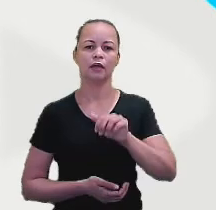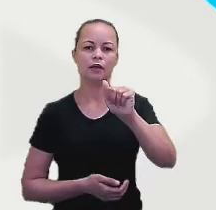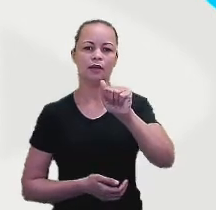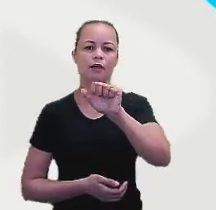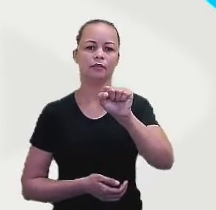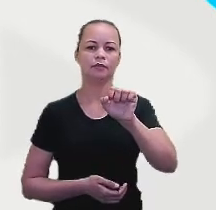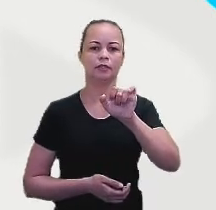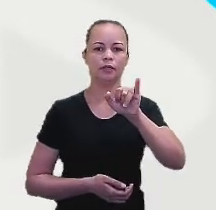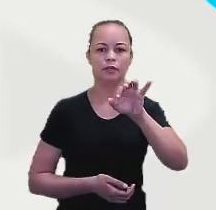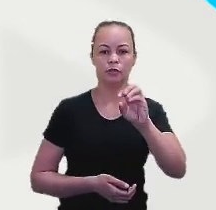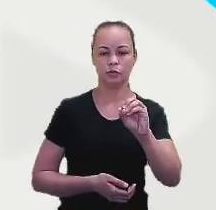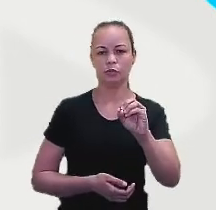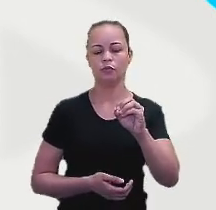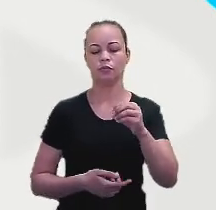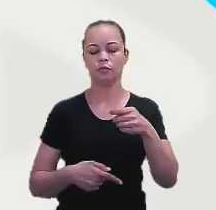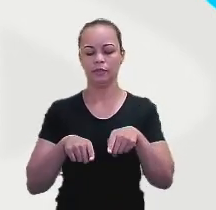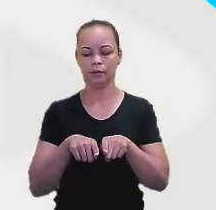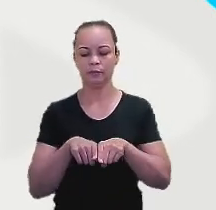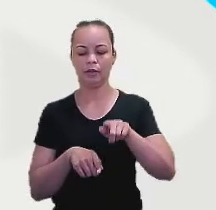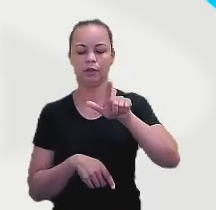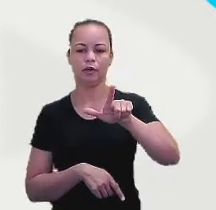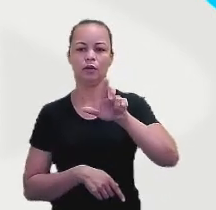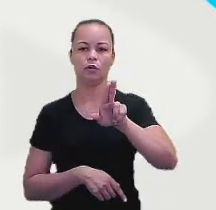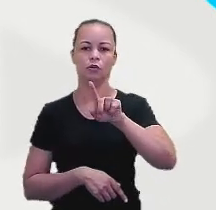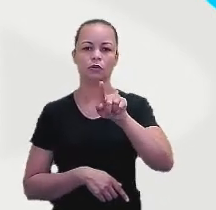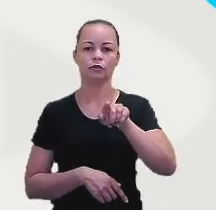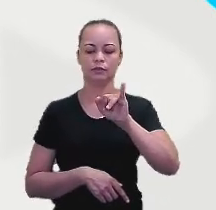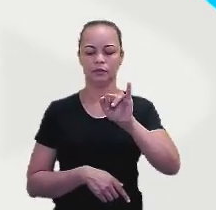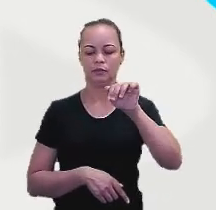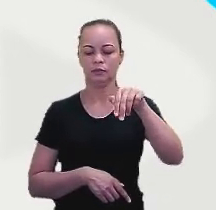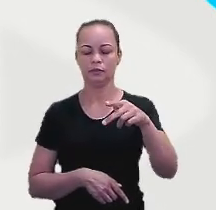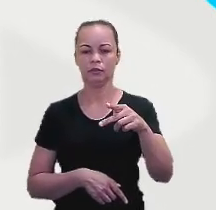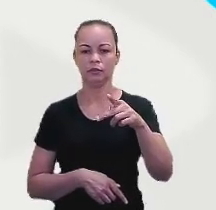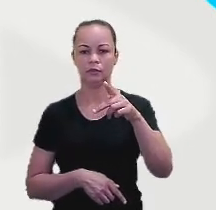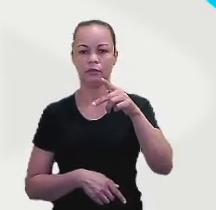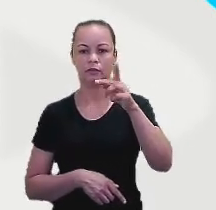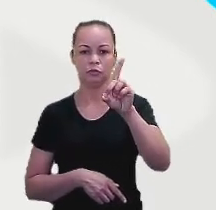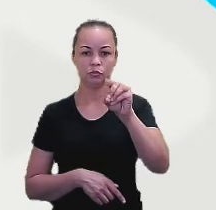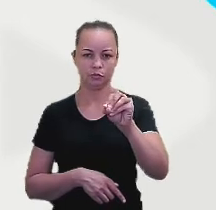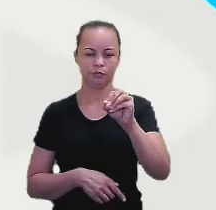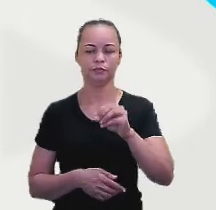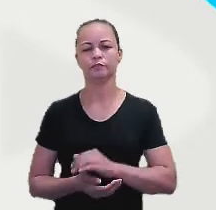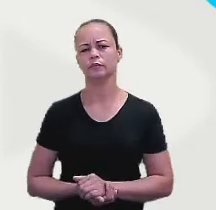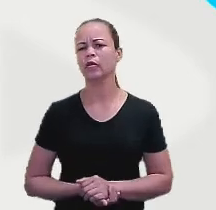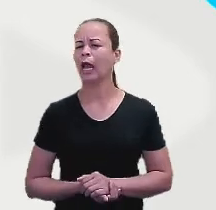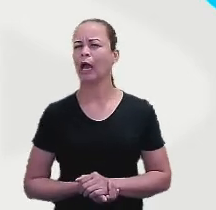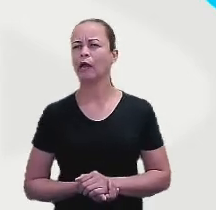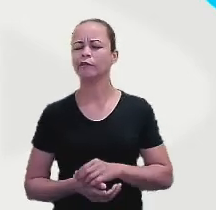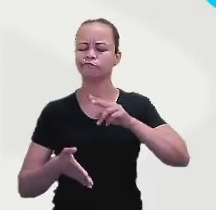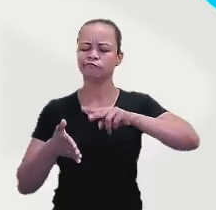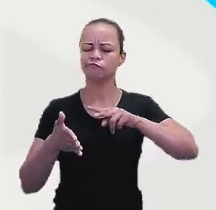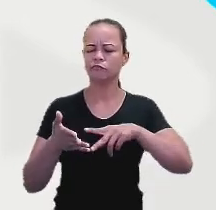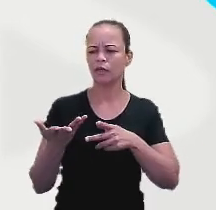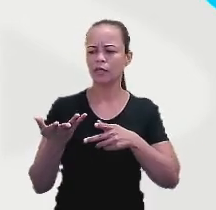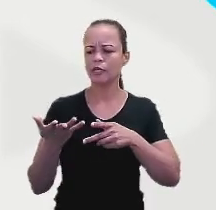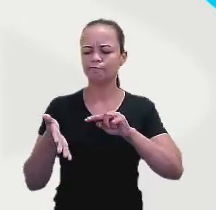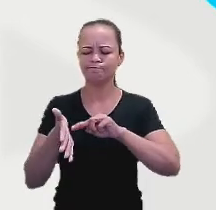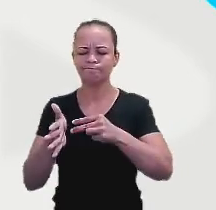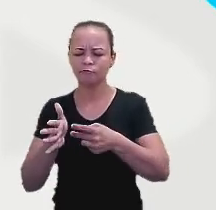asseio e luzindo. Então, digamos que nós lemos esse texto e ficamos com dúvidas no significado dessas 3